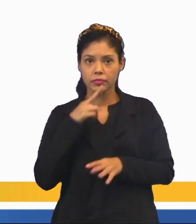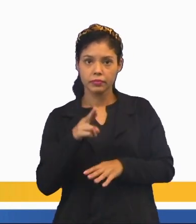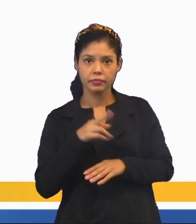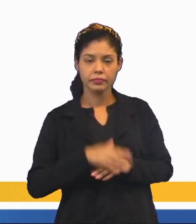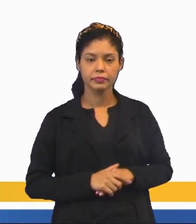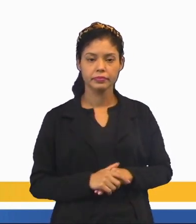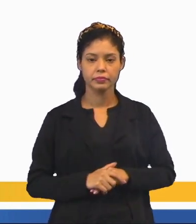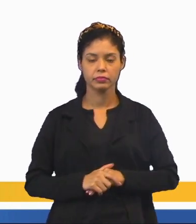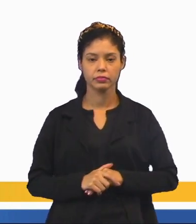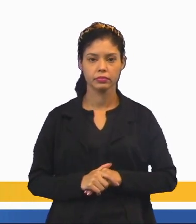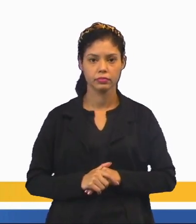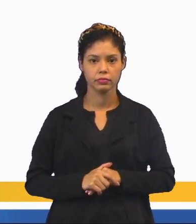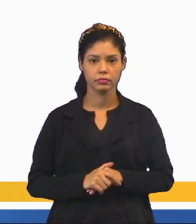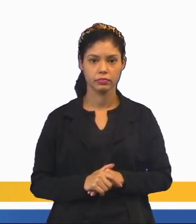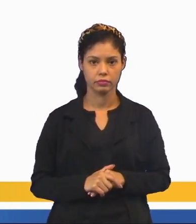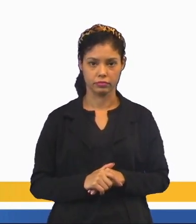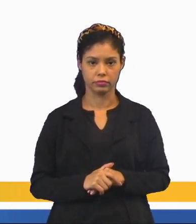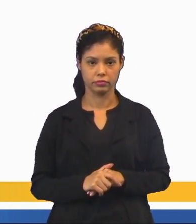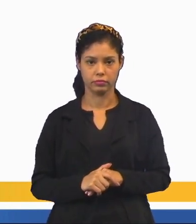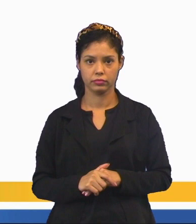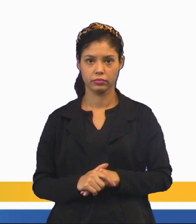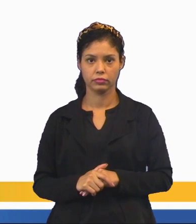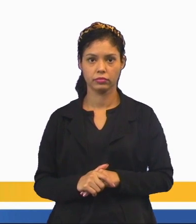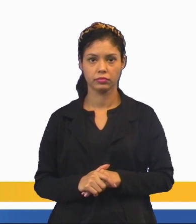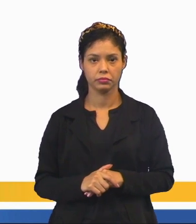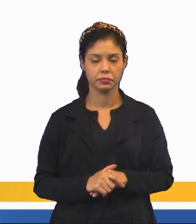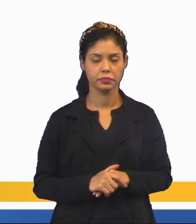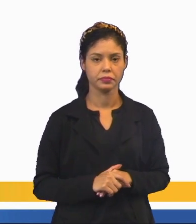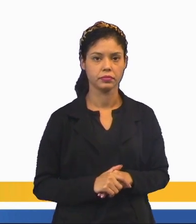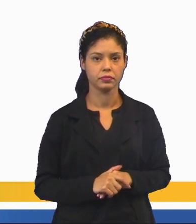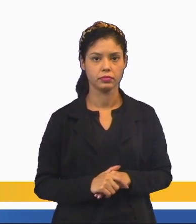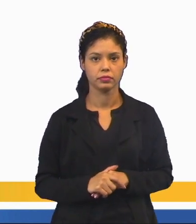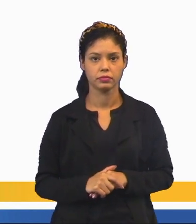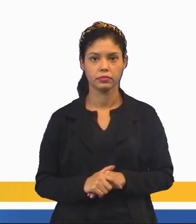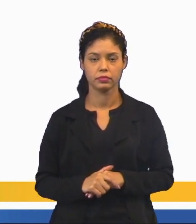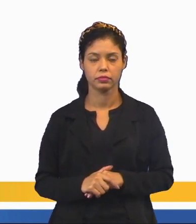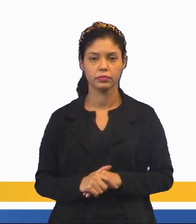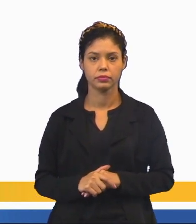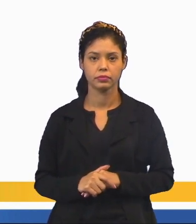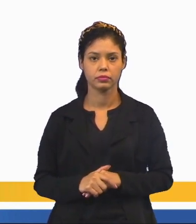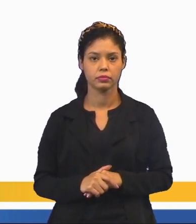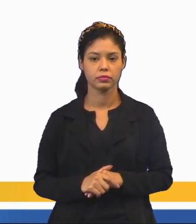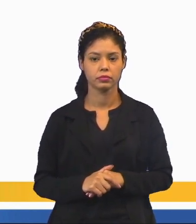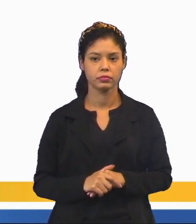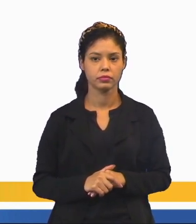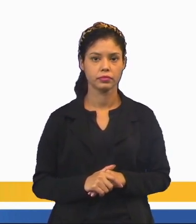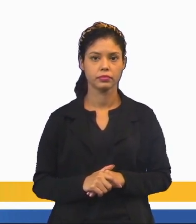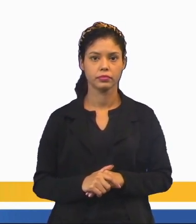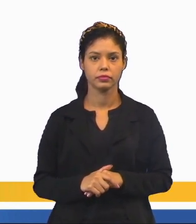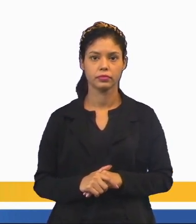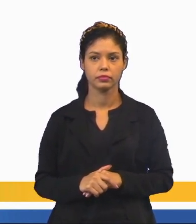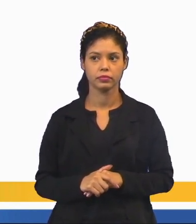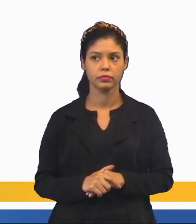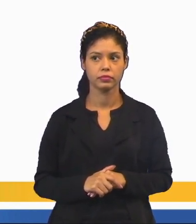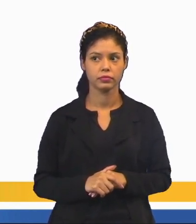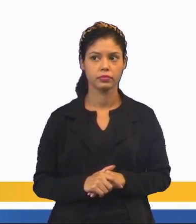cálculo, né? Como que eu vou fazer esse cálculo aí? Acompanha aqui comigo.